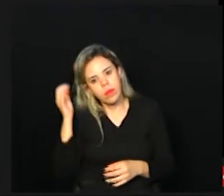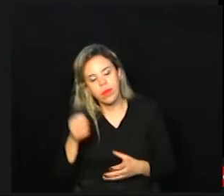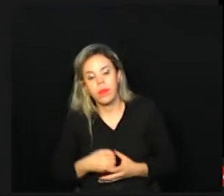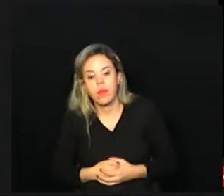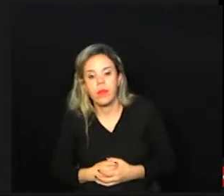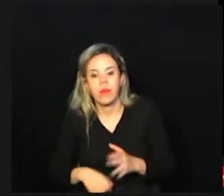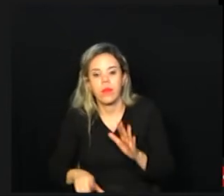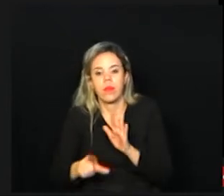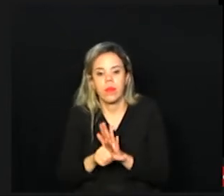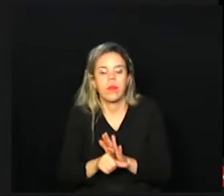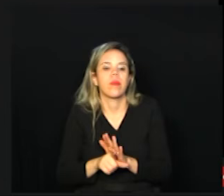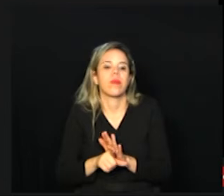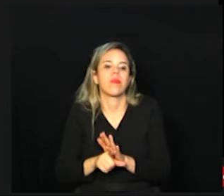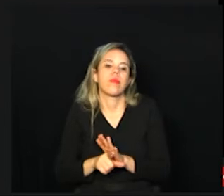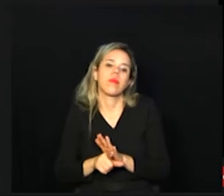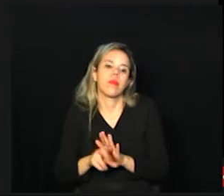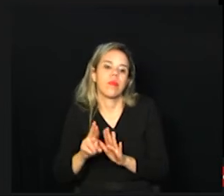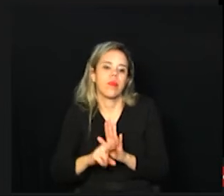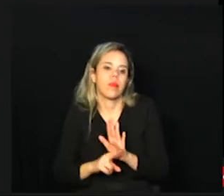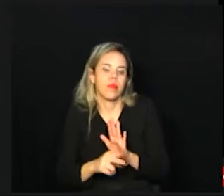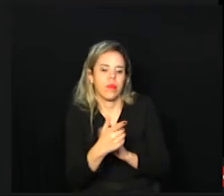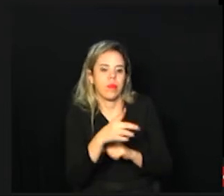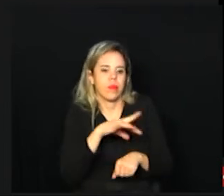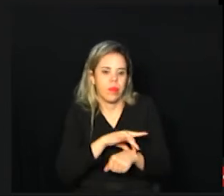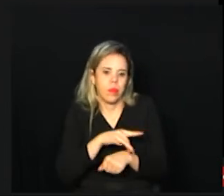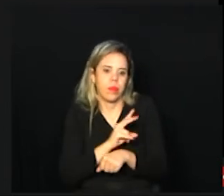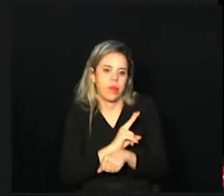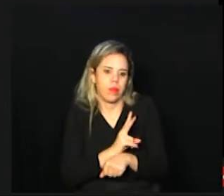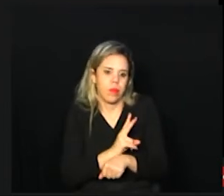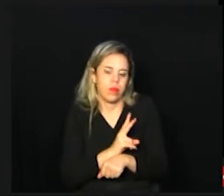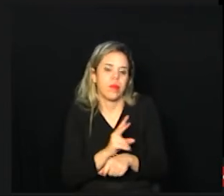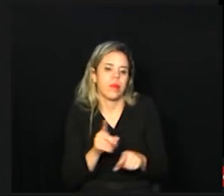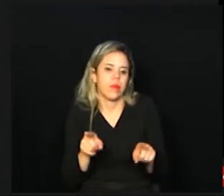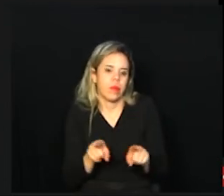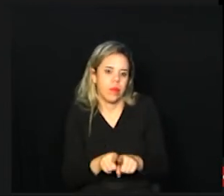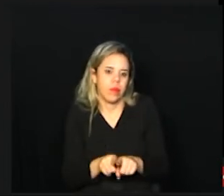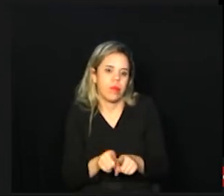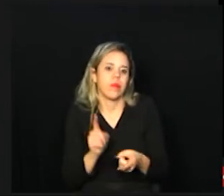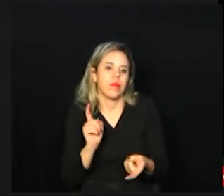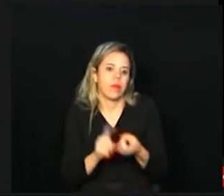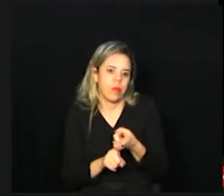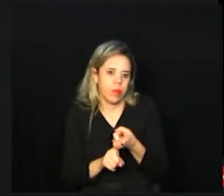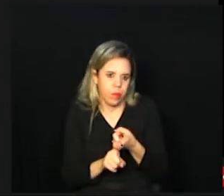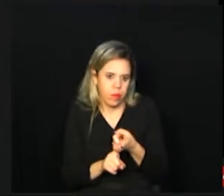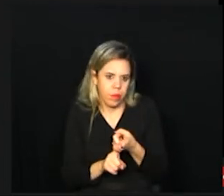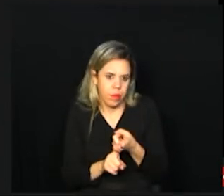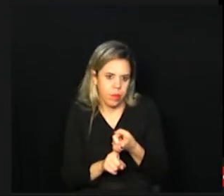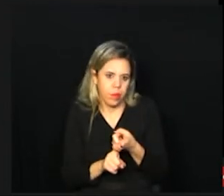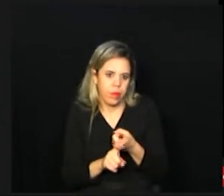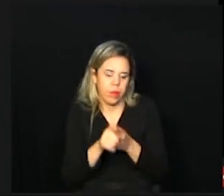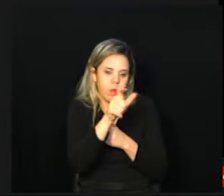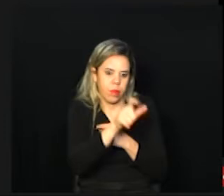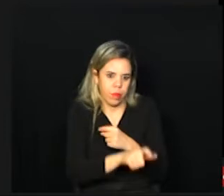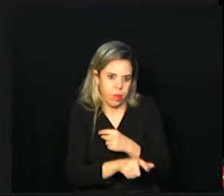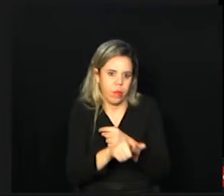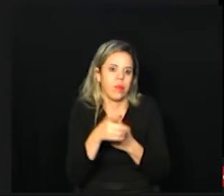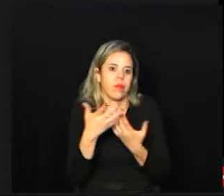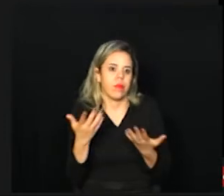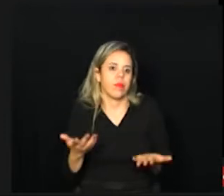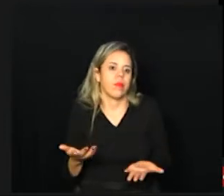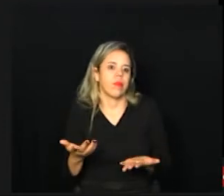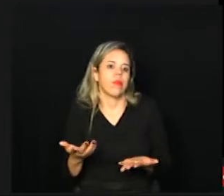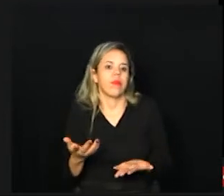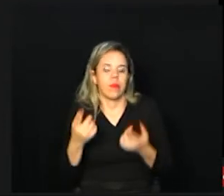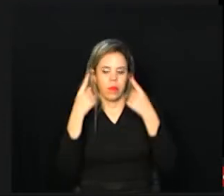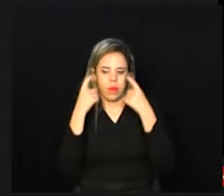além das medidas protetivas, outras seguranças, e também a punibilização daquele agressor. Mas, enquanto